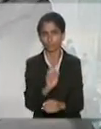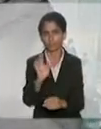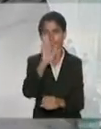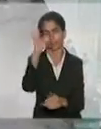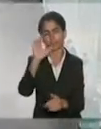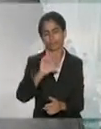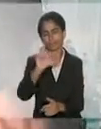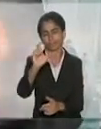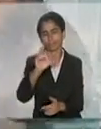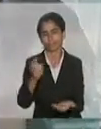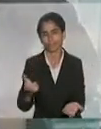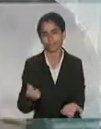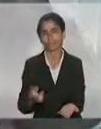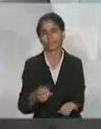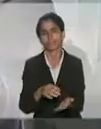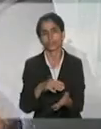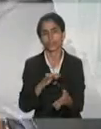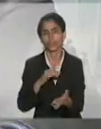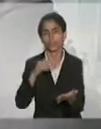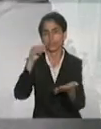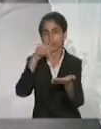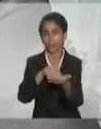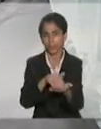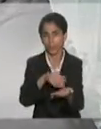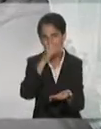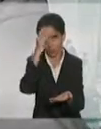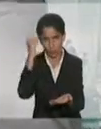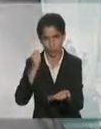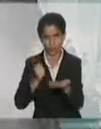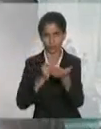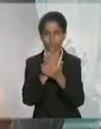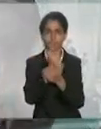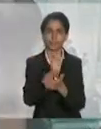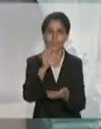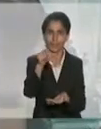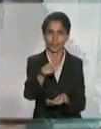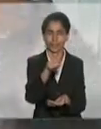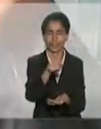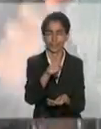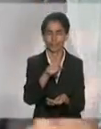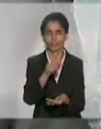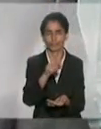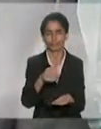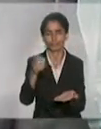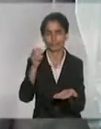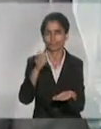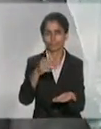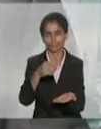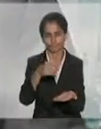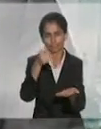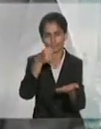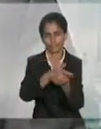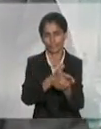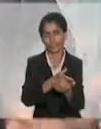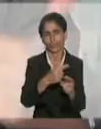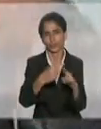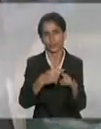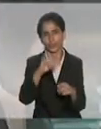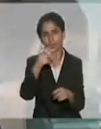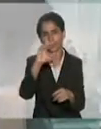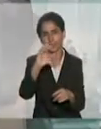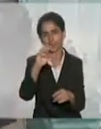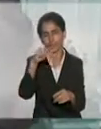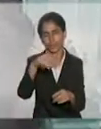essa conta é paga pelo consumidor porque também cai a arrecadação do ICMS,